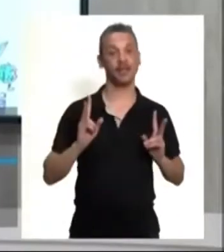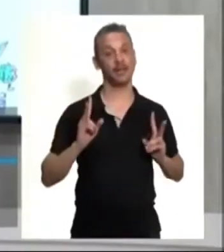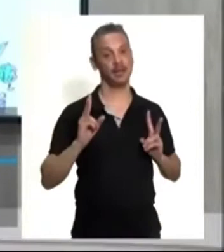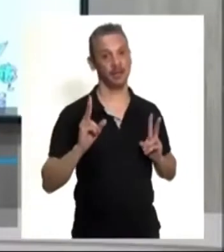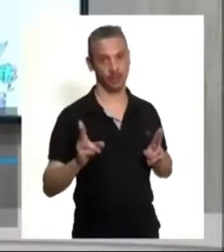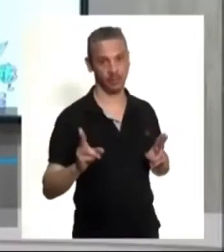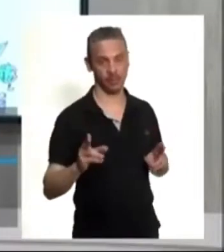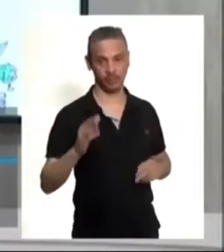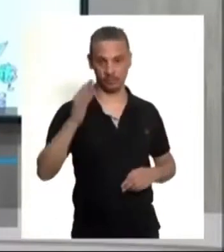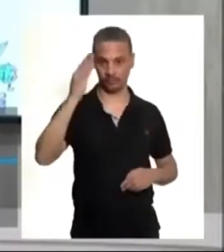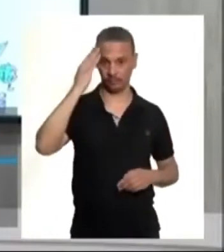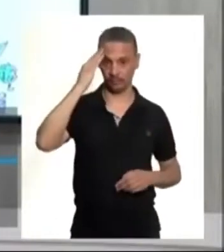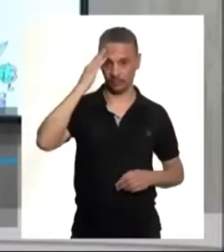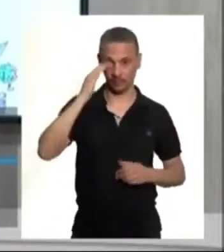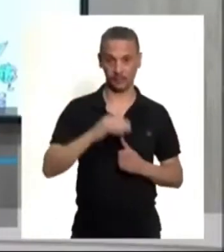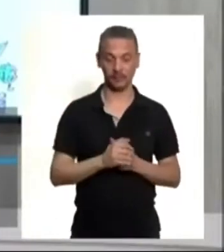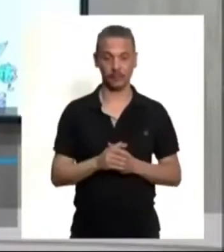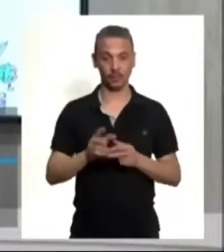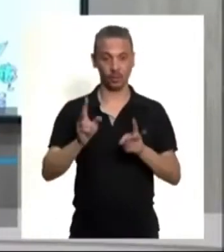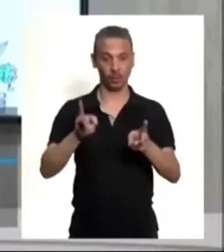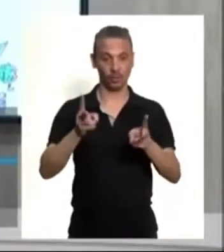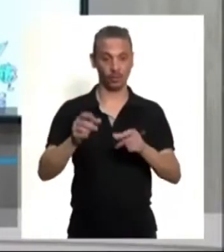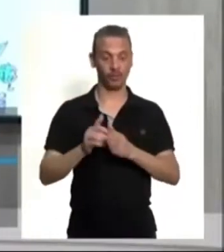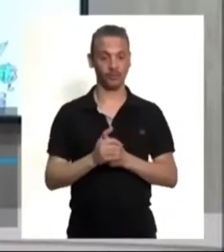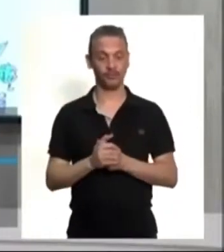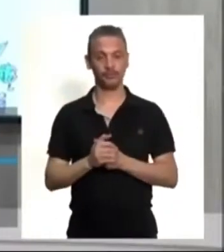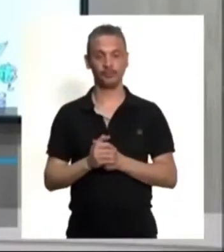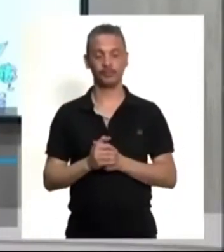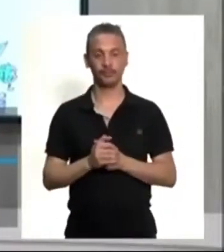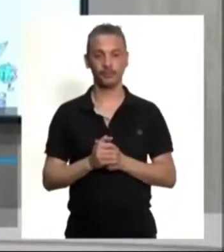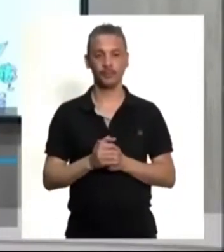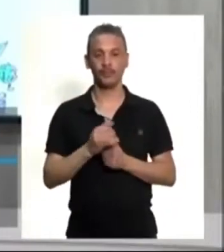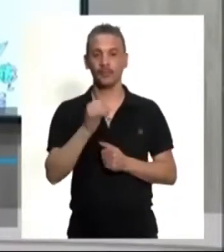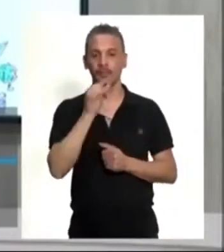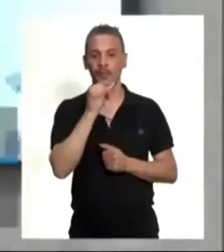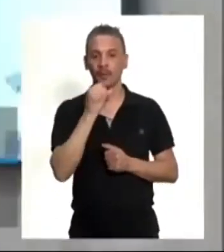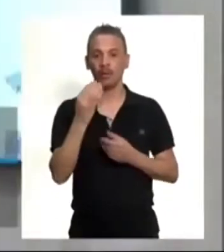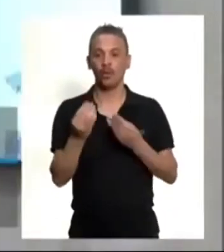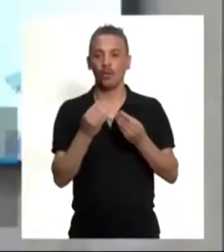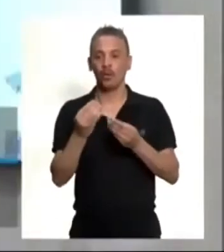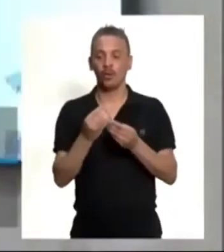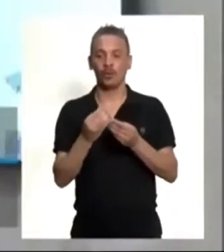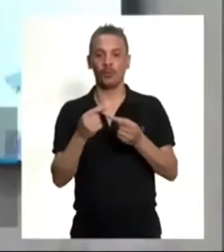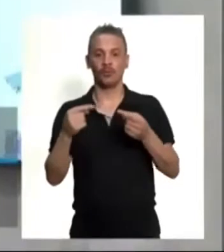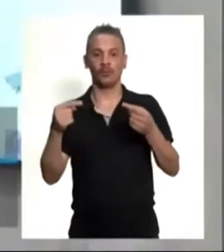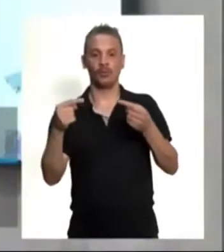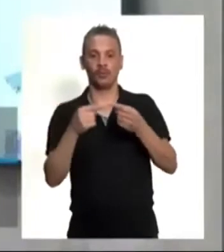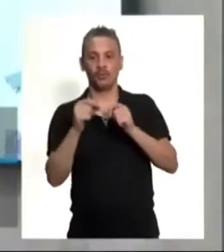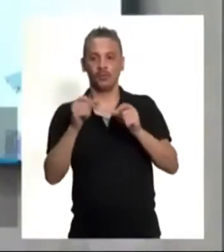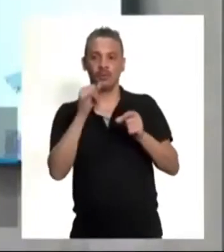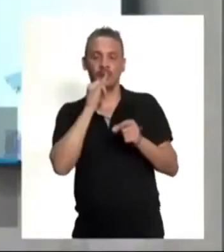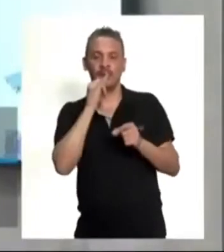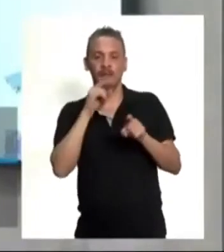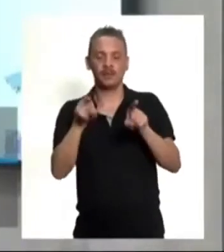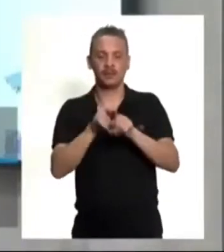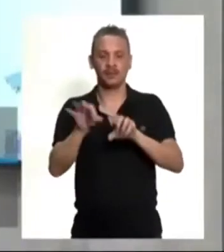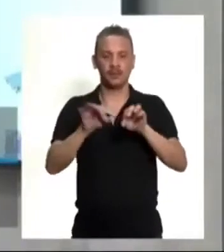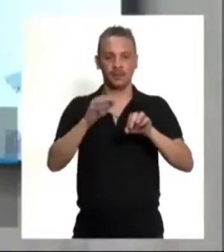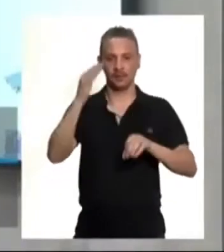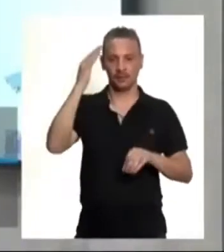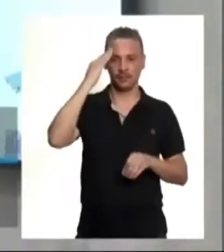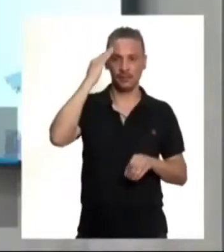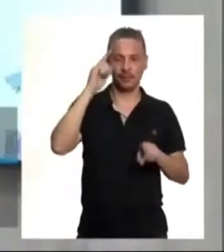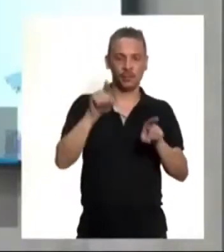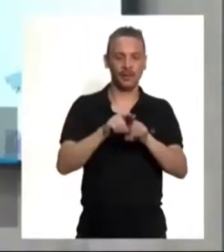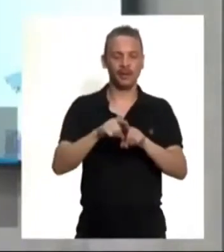Tamo junto? Vamos dar continuidade aí. Quais são os formulários? Os alunos ficam muito aflitos, né? Fredão, quais